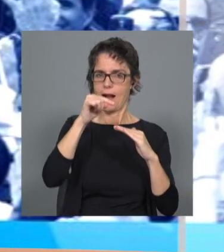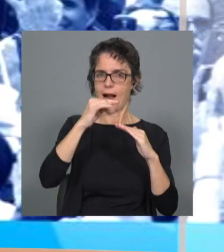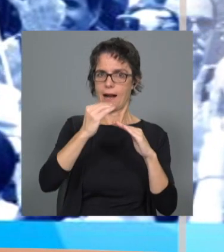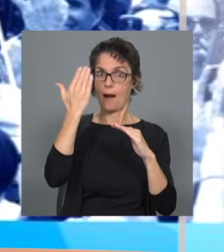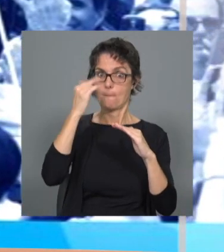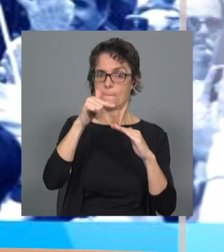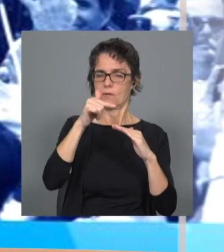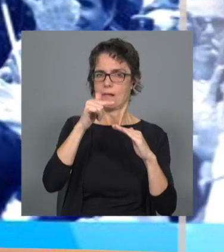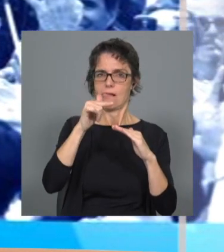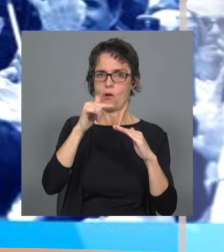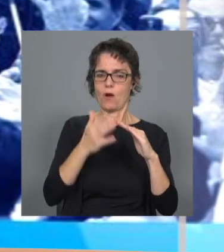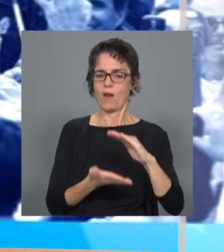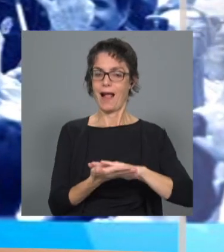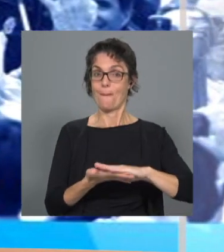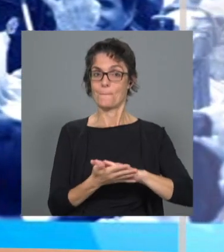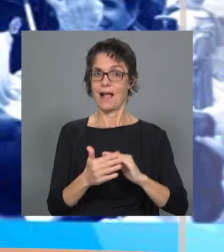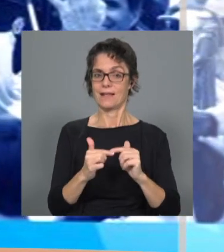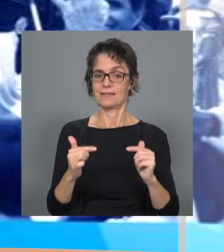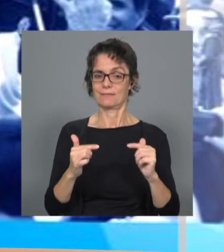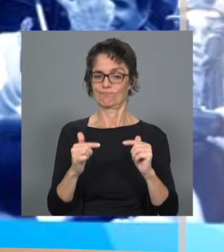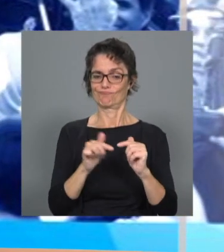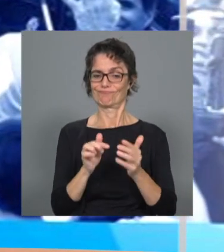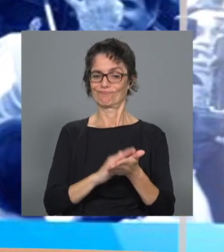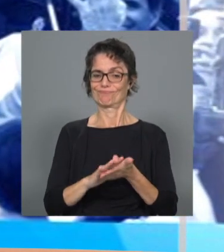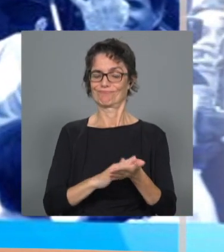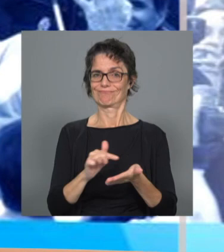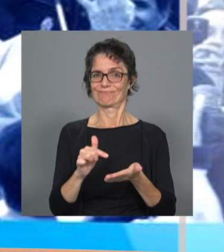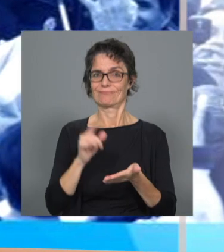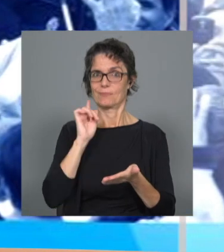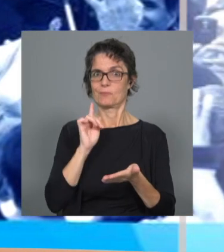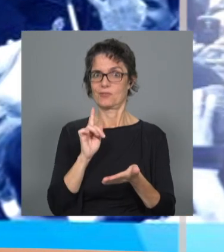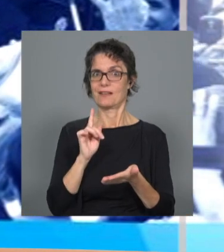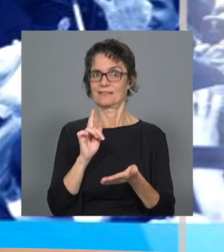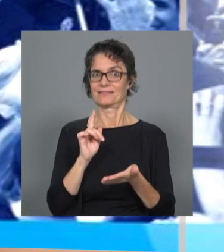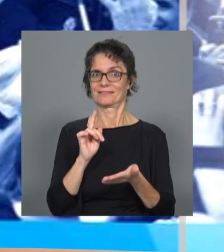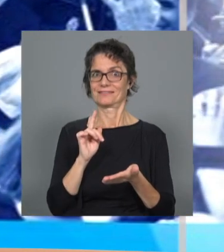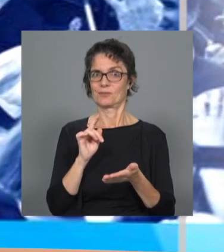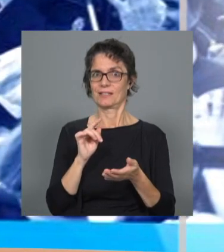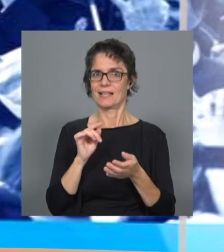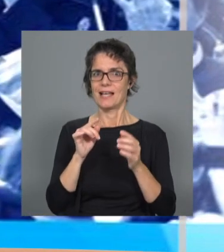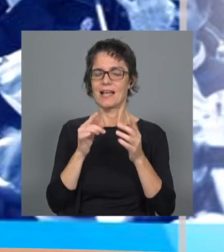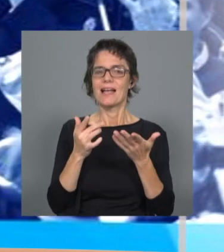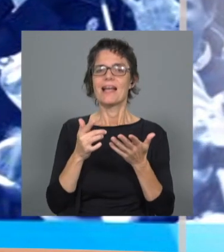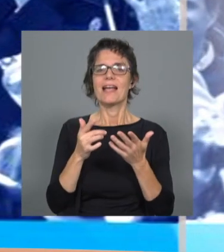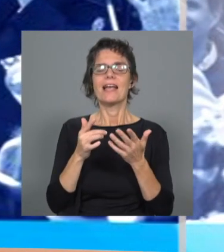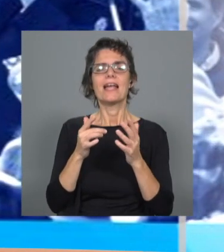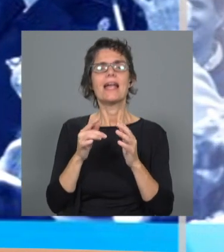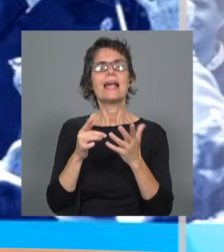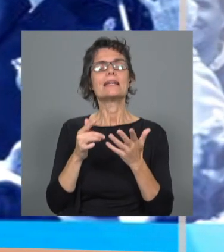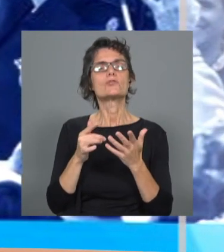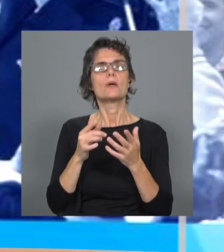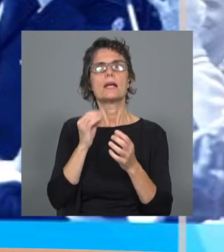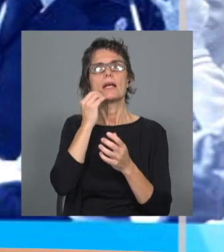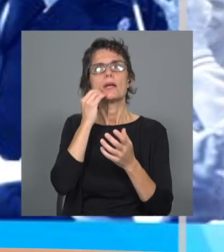processo em que nos sentimos confortáveis, porque não nos obriga a tanto esforço nem a tanta responsabilidade, como obriga um processo de corresponsabilidade, que é aquilo que está em